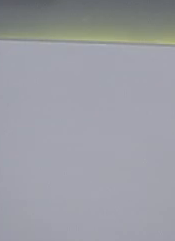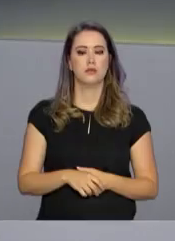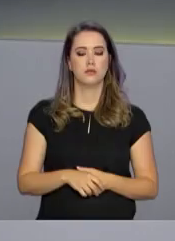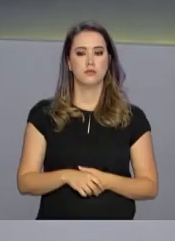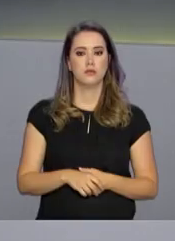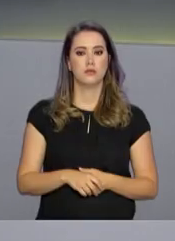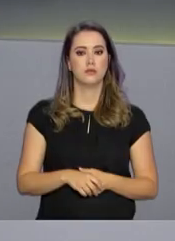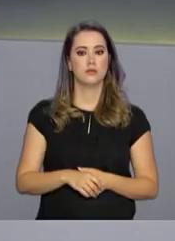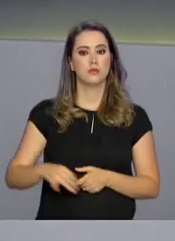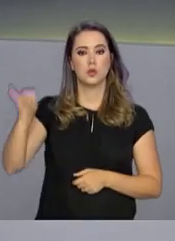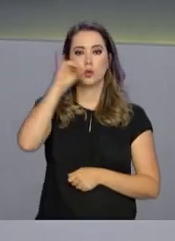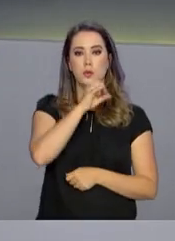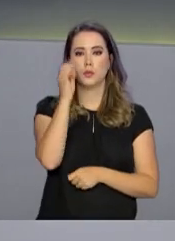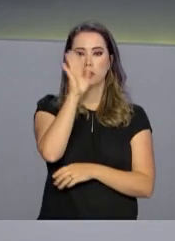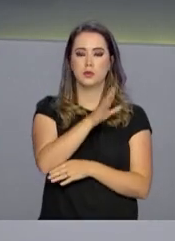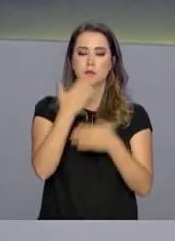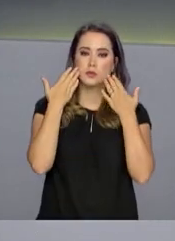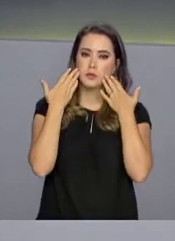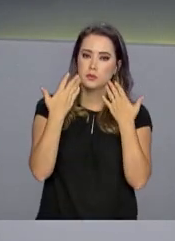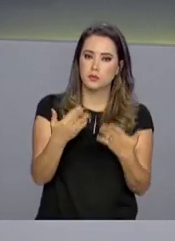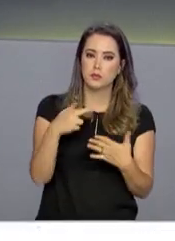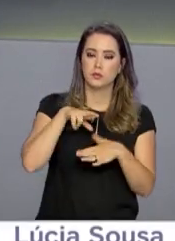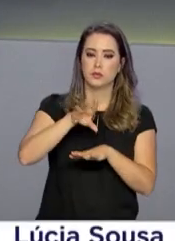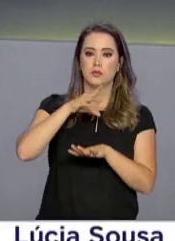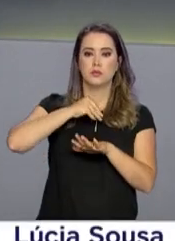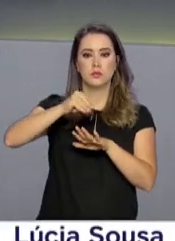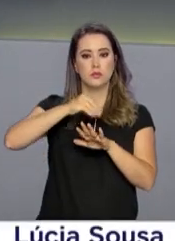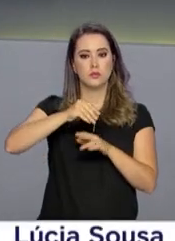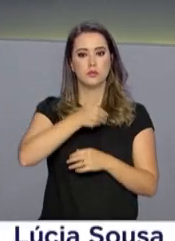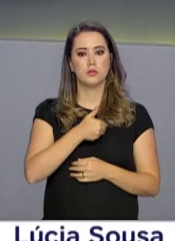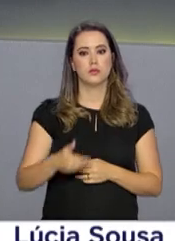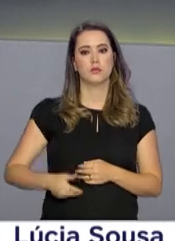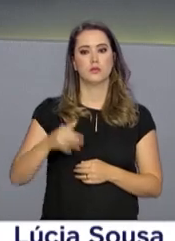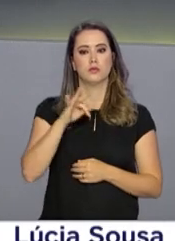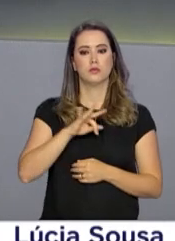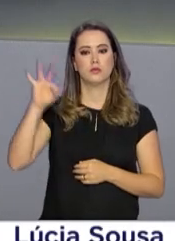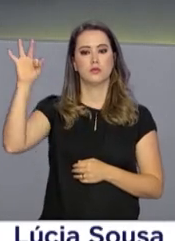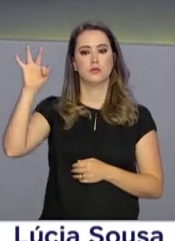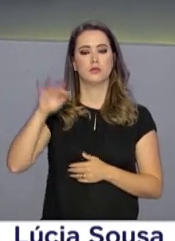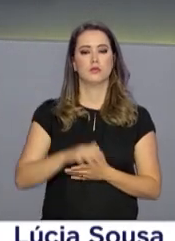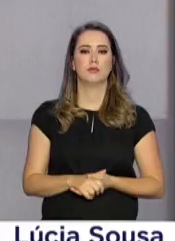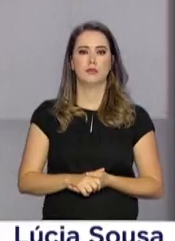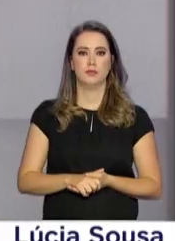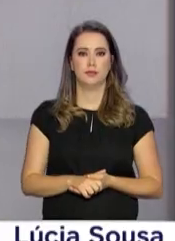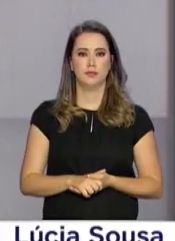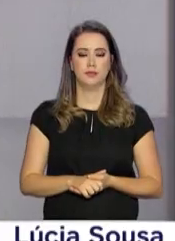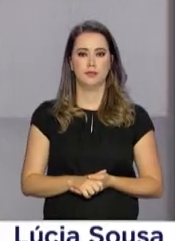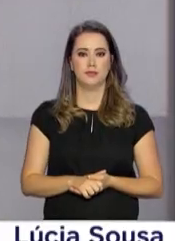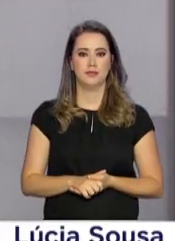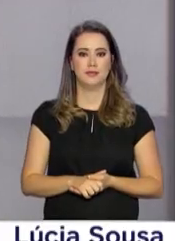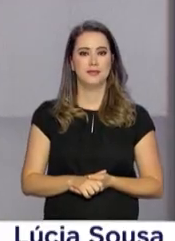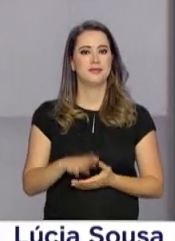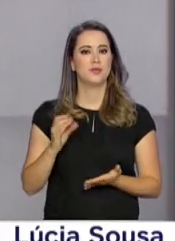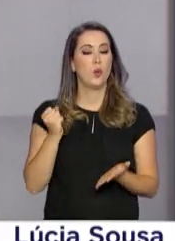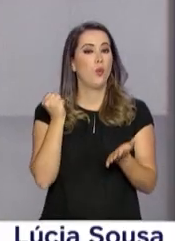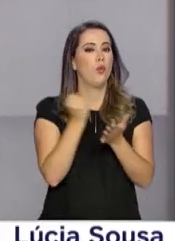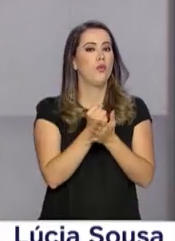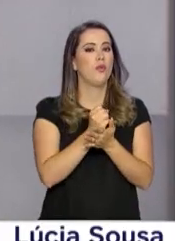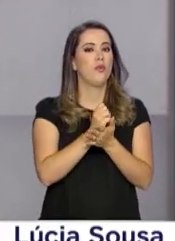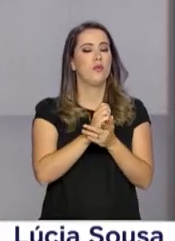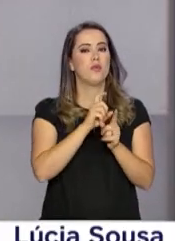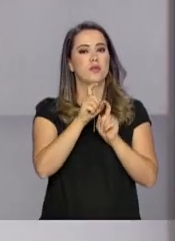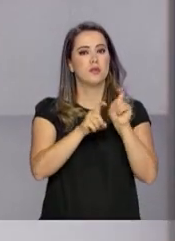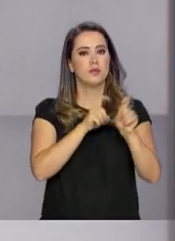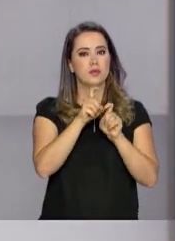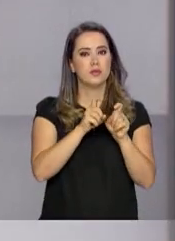olá boa tarde no ar repórter e br com as notícias do governo federal o visto eletrônico documento